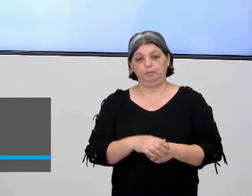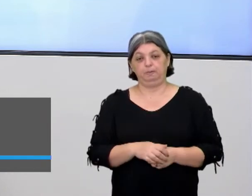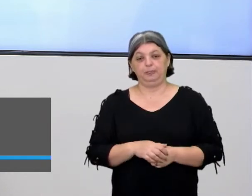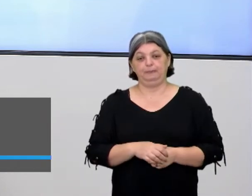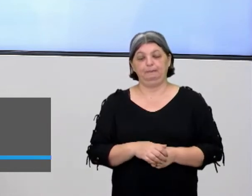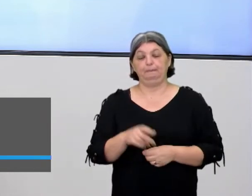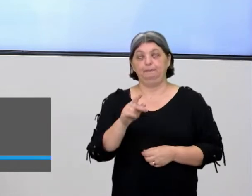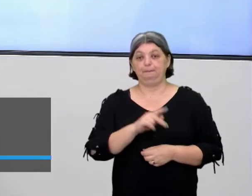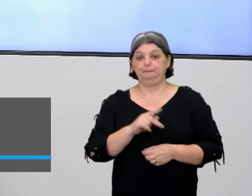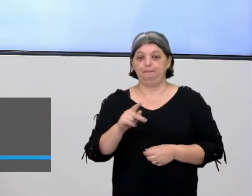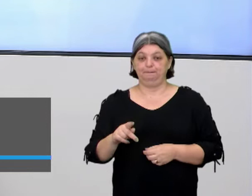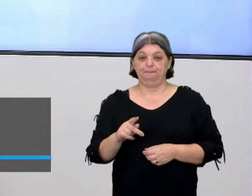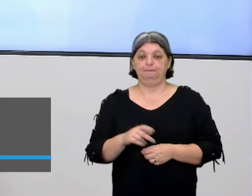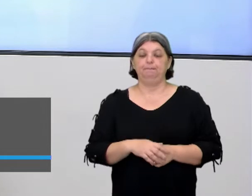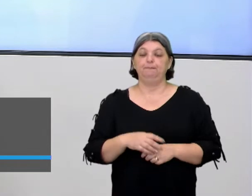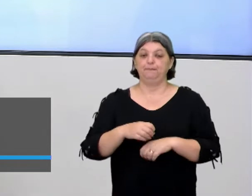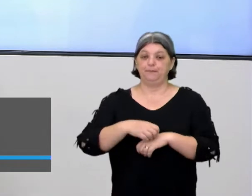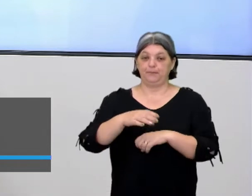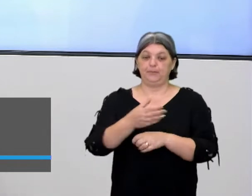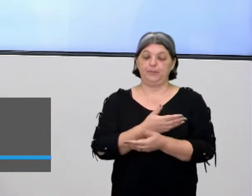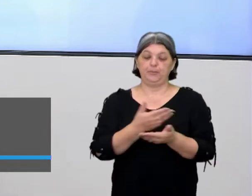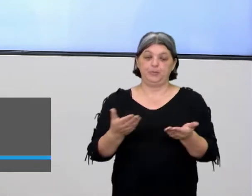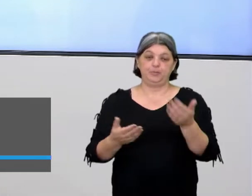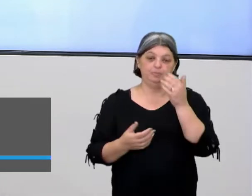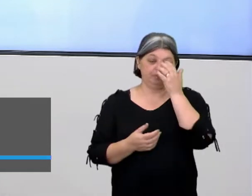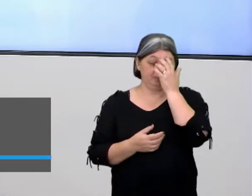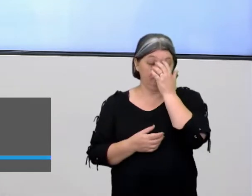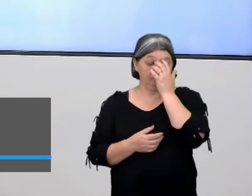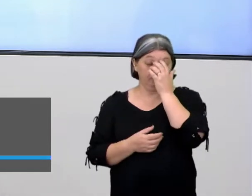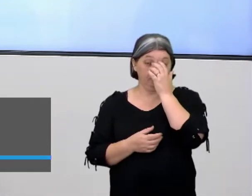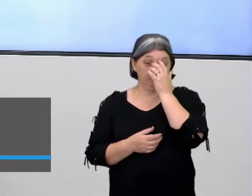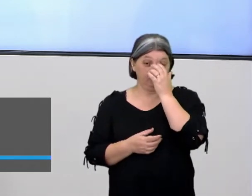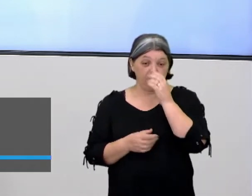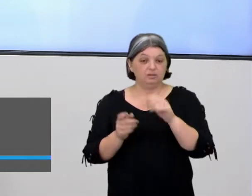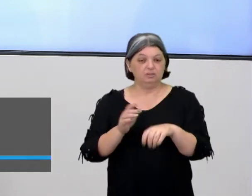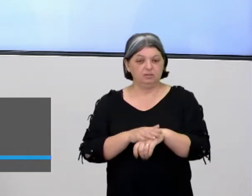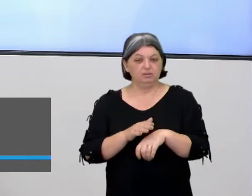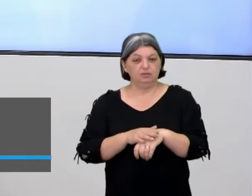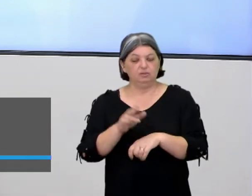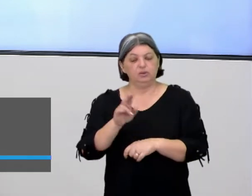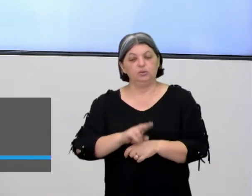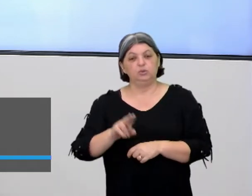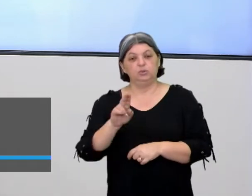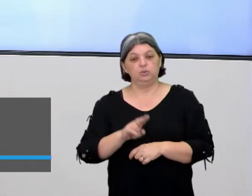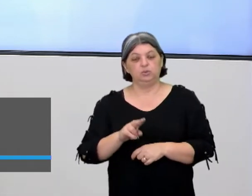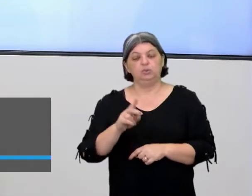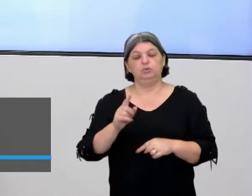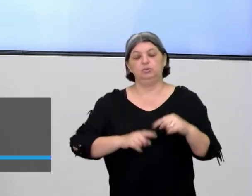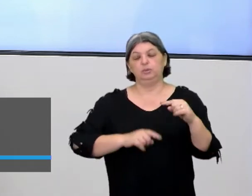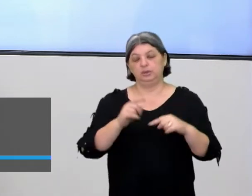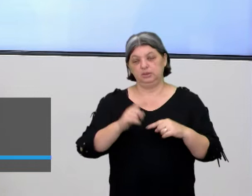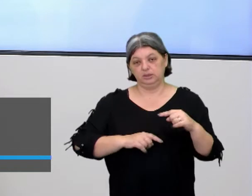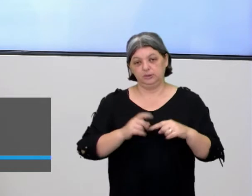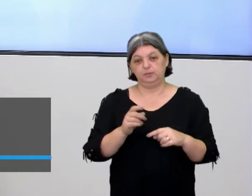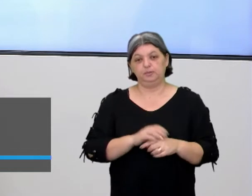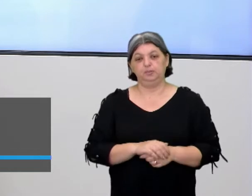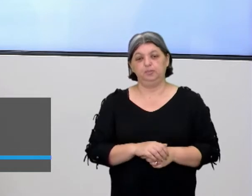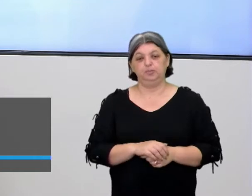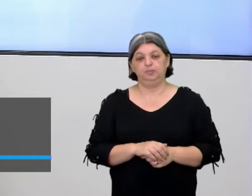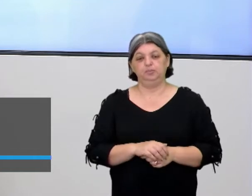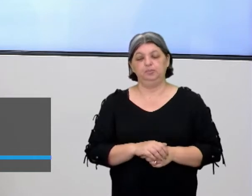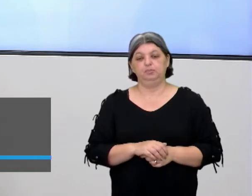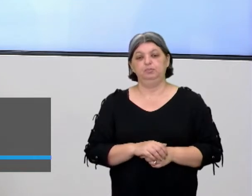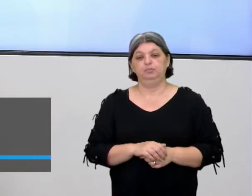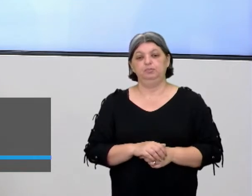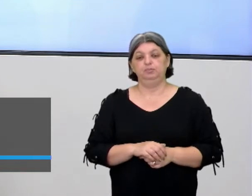o professor, e aí fica a sugestão sempre para os professores, né, que façam uso desse material, né, se apropriem dele